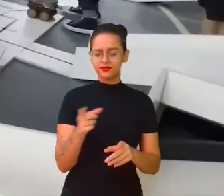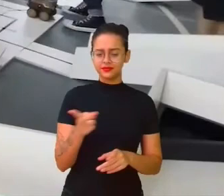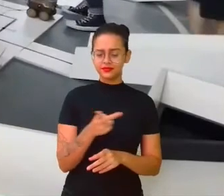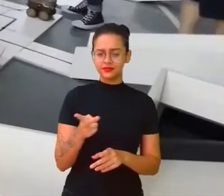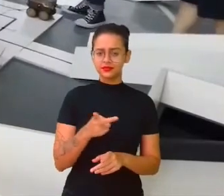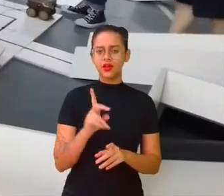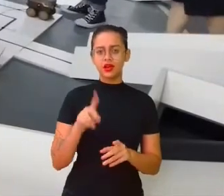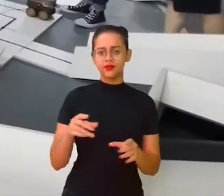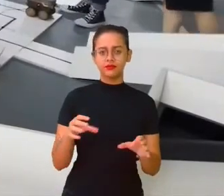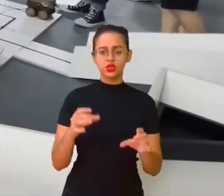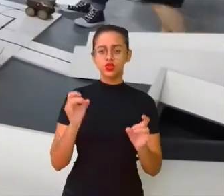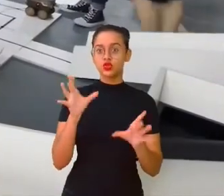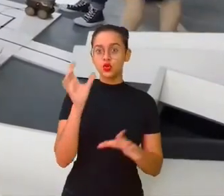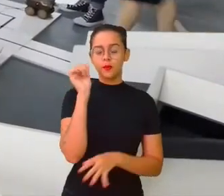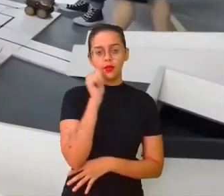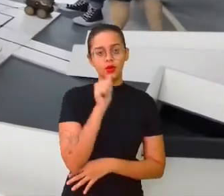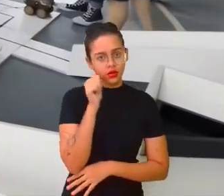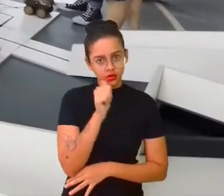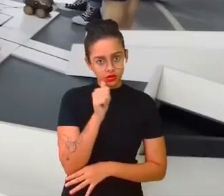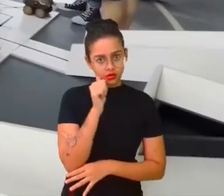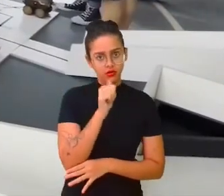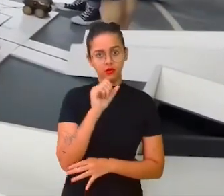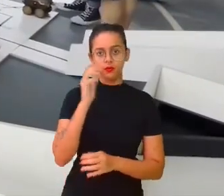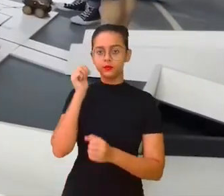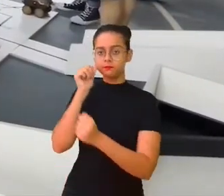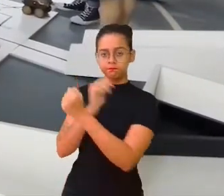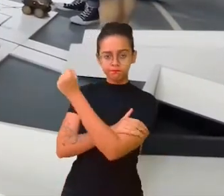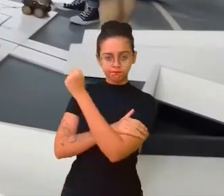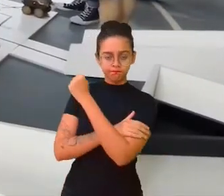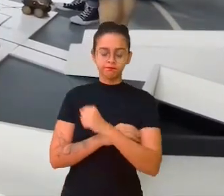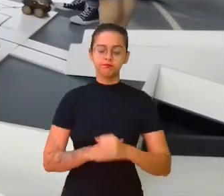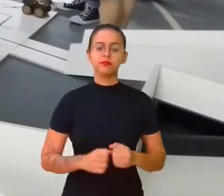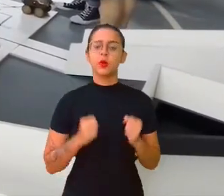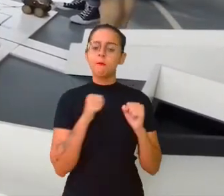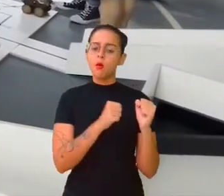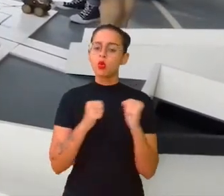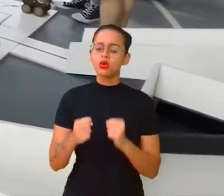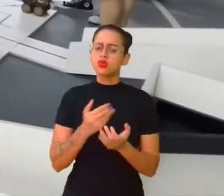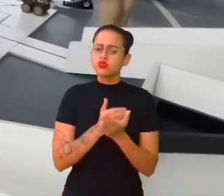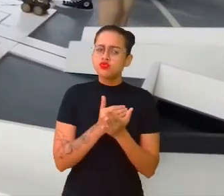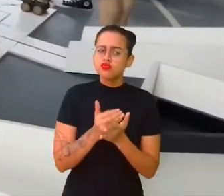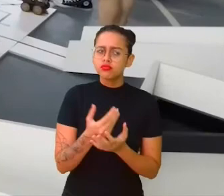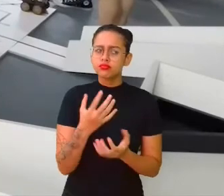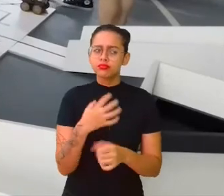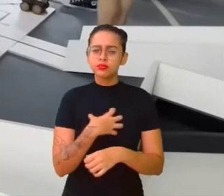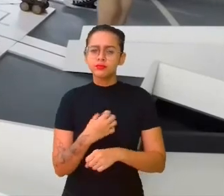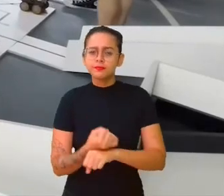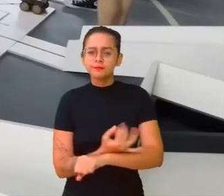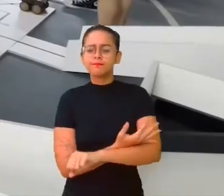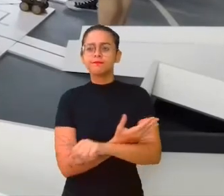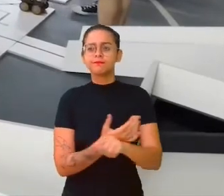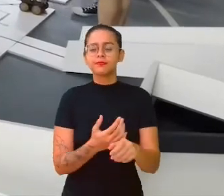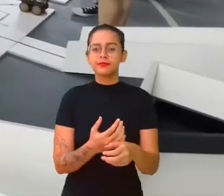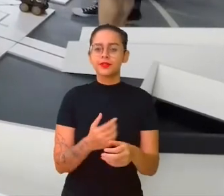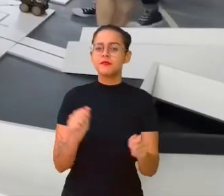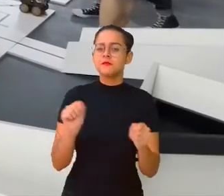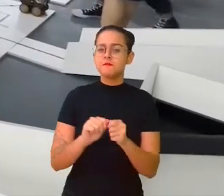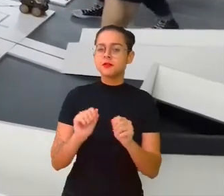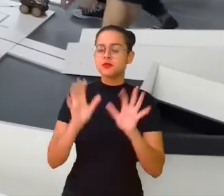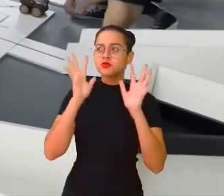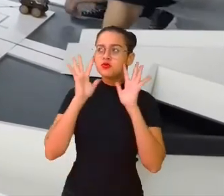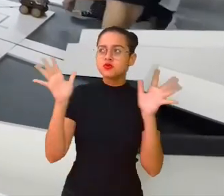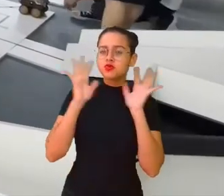é formada só por meninas empoderadas. No início elas estavam um pouquinho emocionadas de estar realizando, né, esse